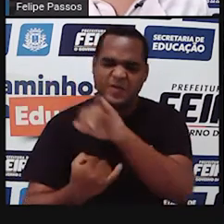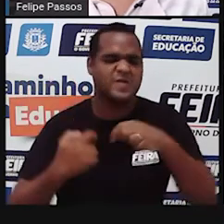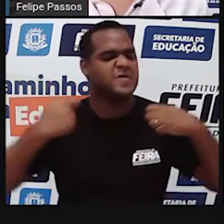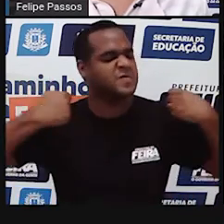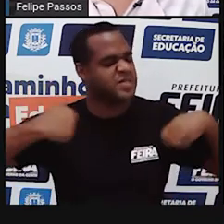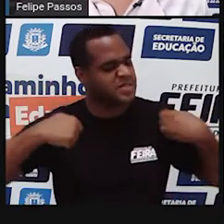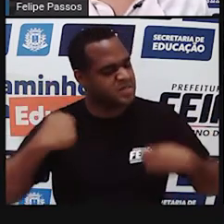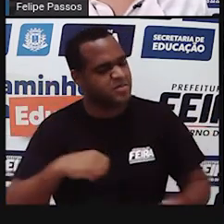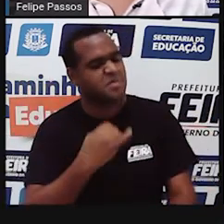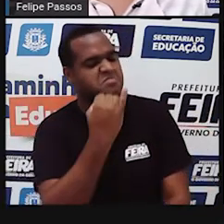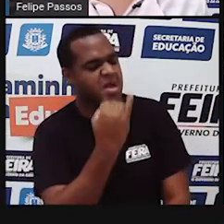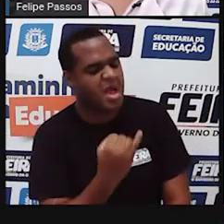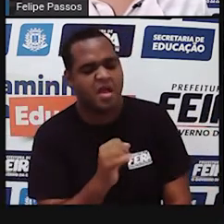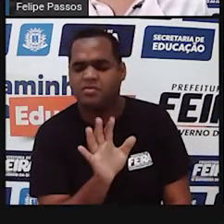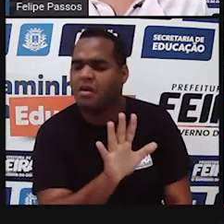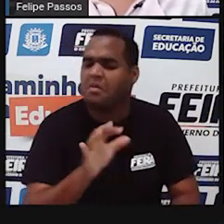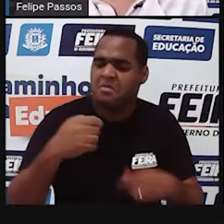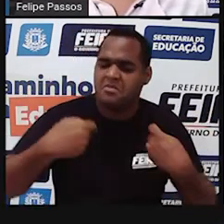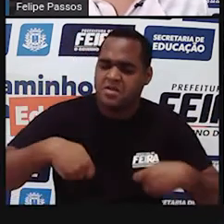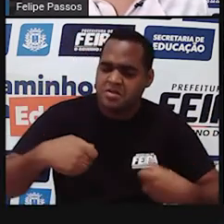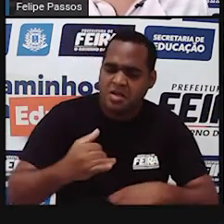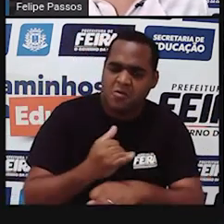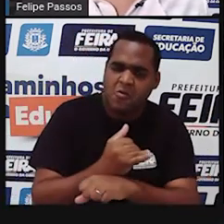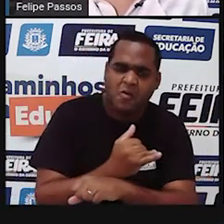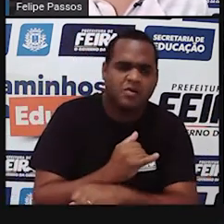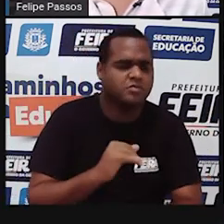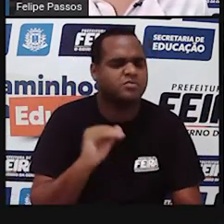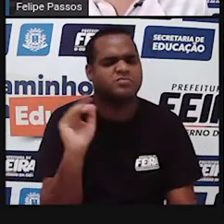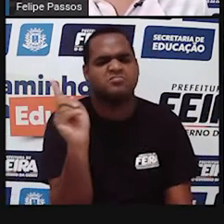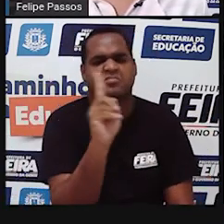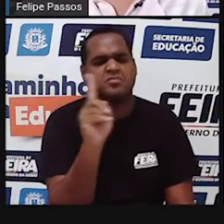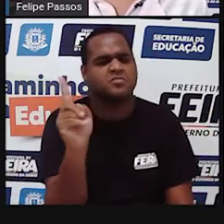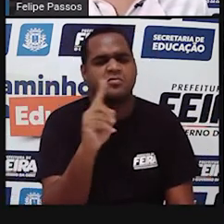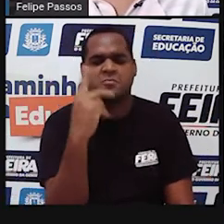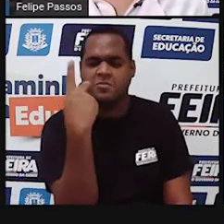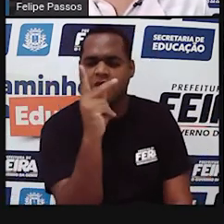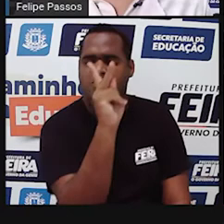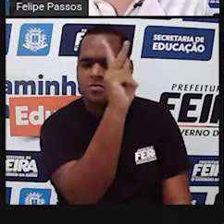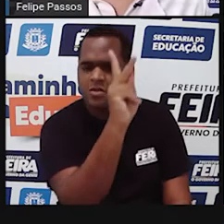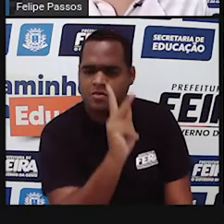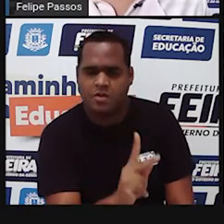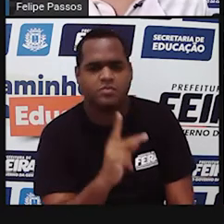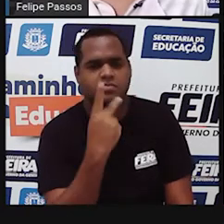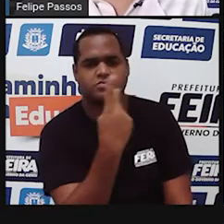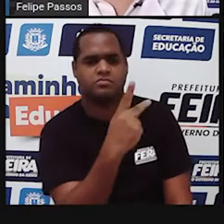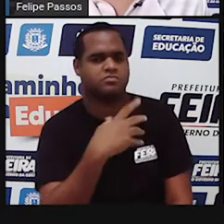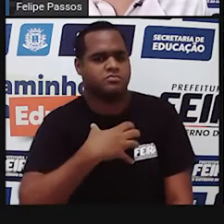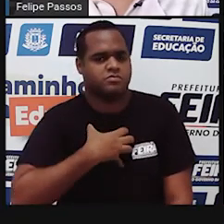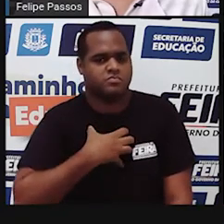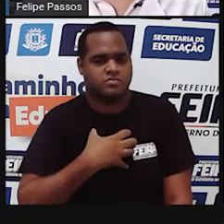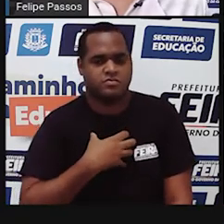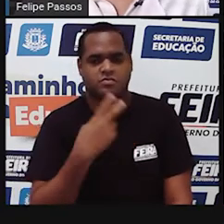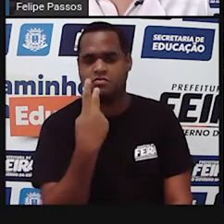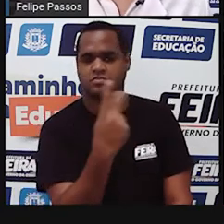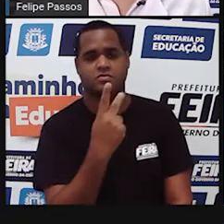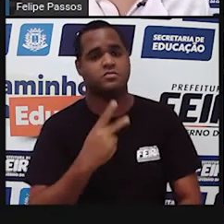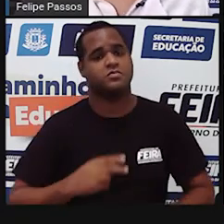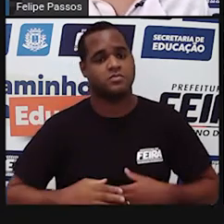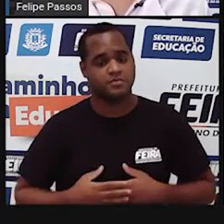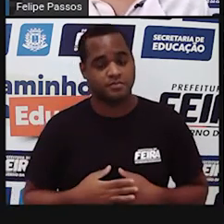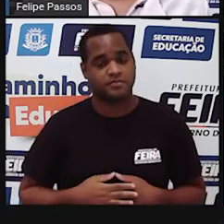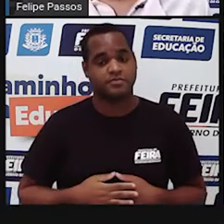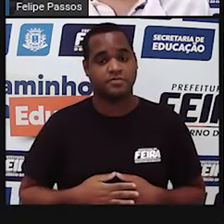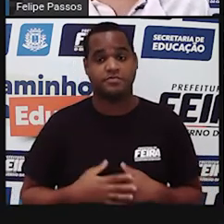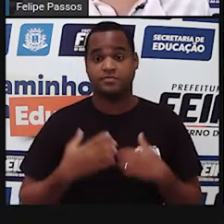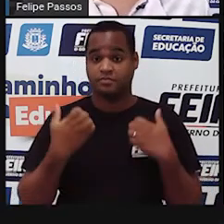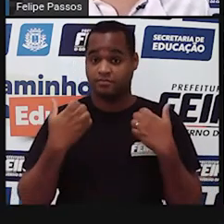corpo é seu, você não precisa necessariamente atingir o que os outros esperam que o seu corpo seja.